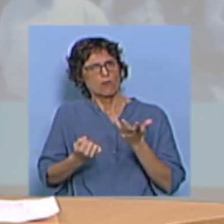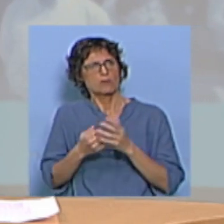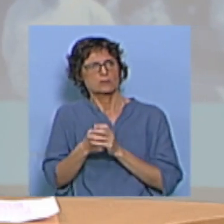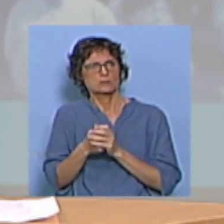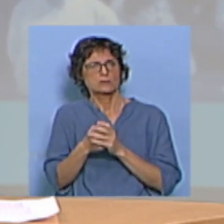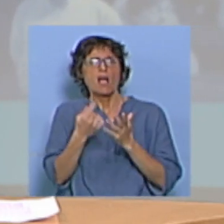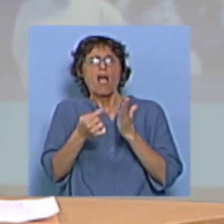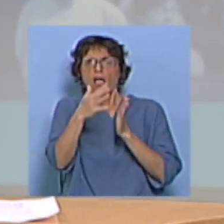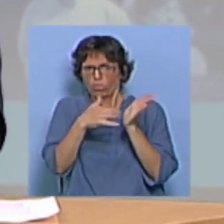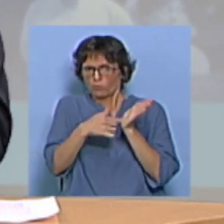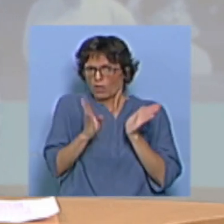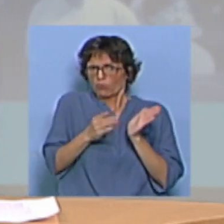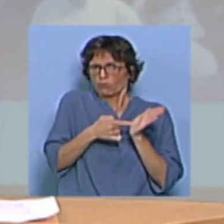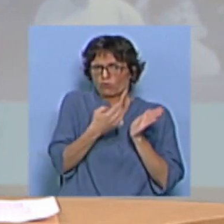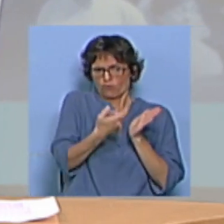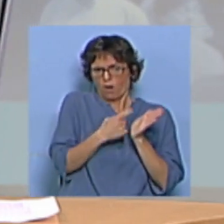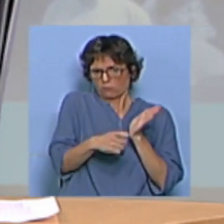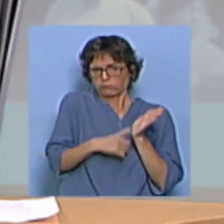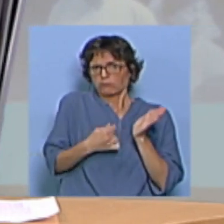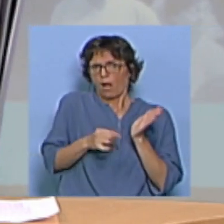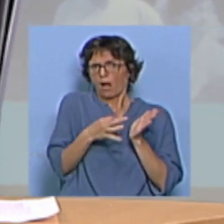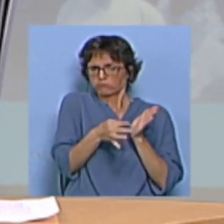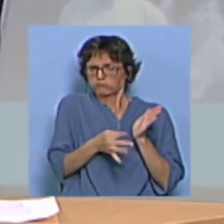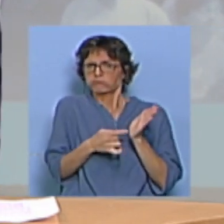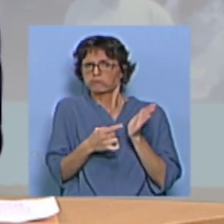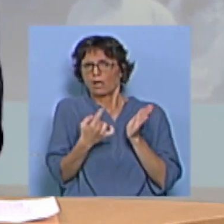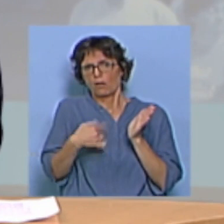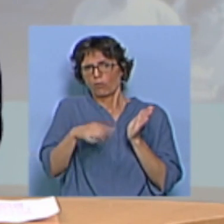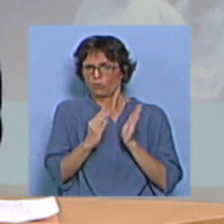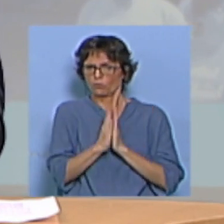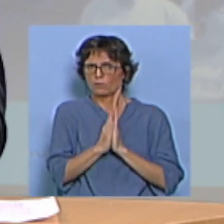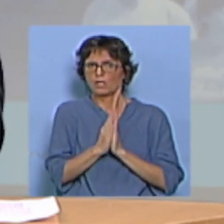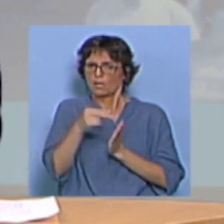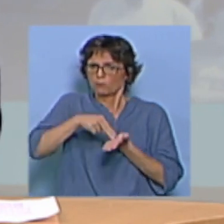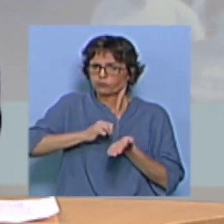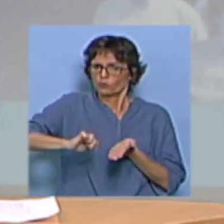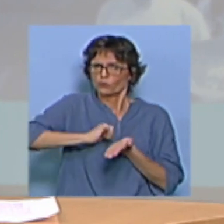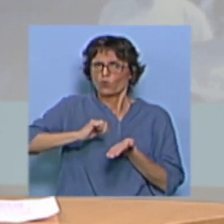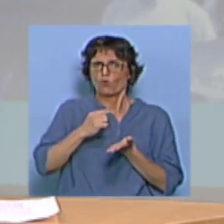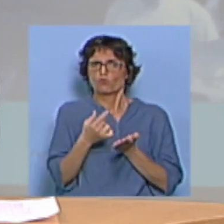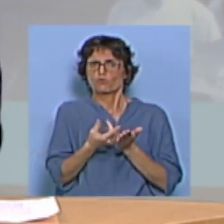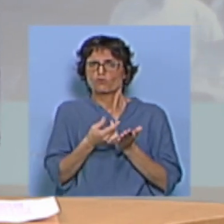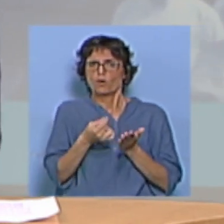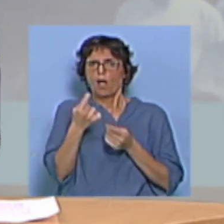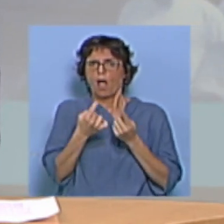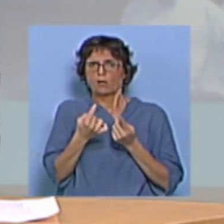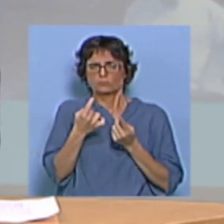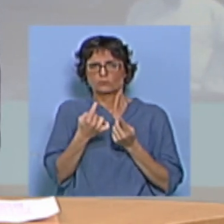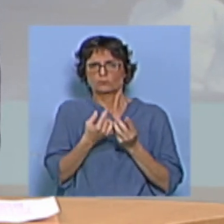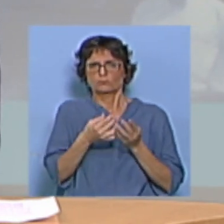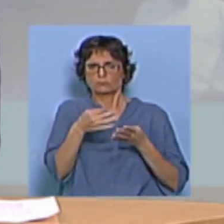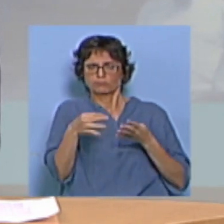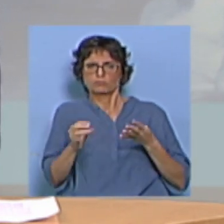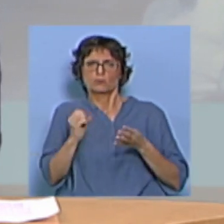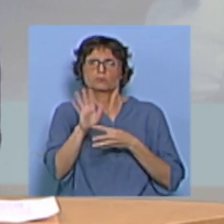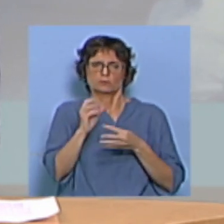em quando, porque estamos na sociedade, como Igreja, as nossas instituições, até valoriza algumas delas bem conhecidas, como a Caritas,